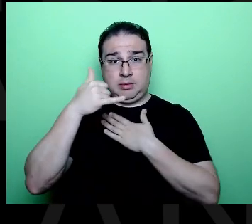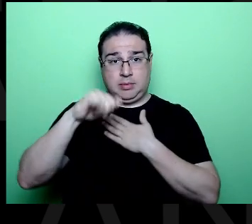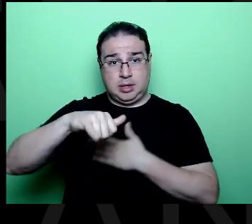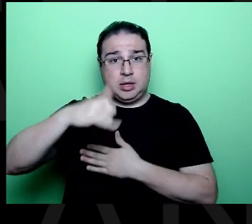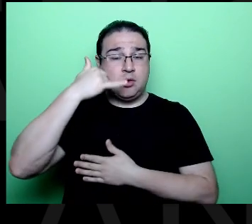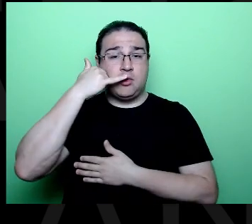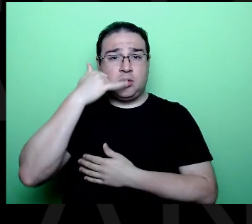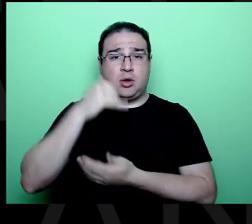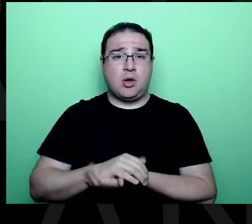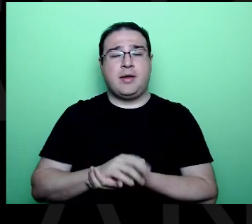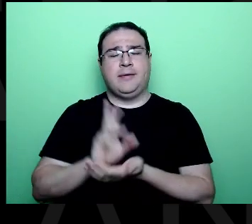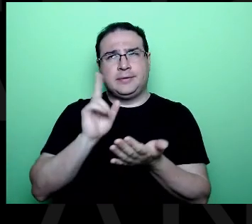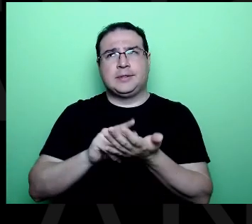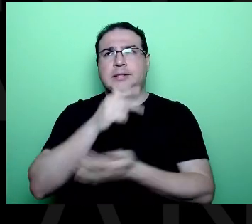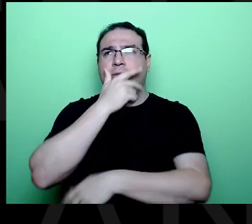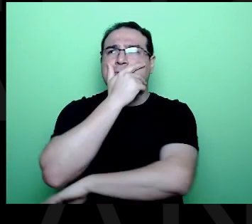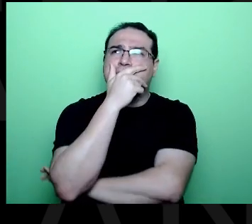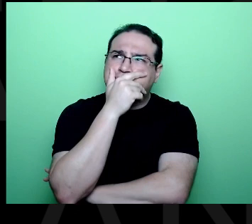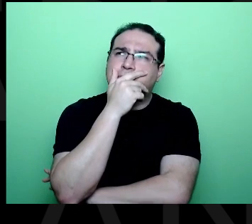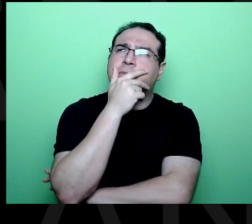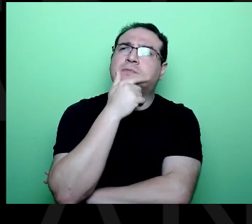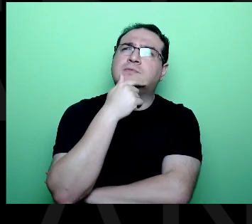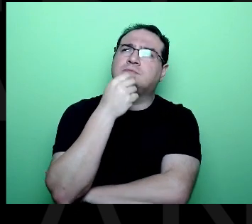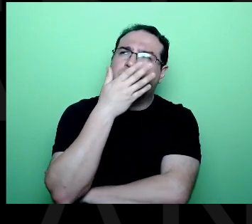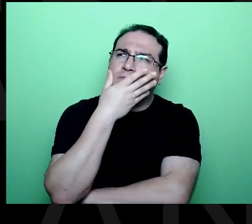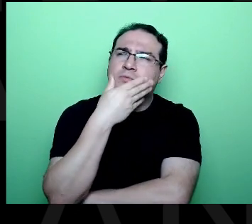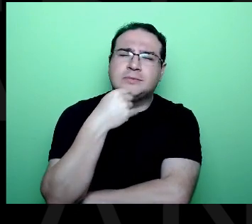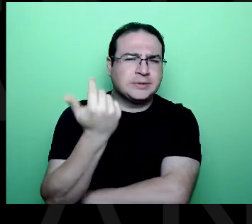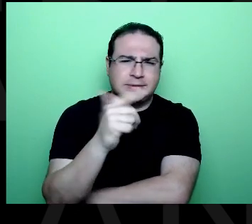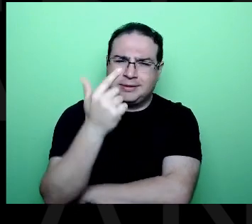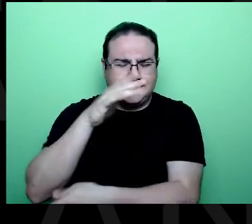vez que ela me telefonou. Ela me telefonou e falou assim, olha, Wagner,